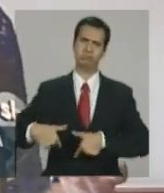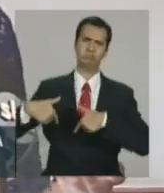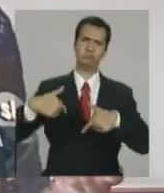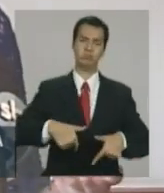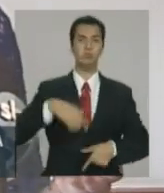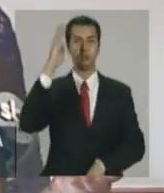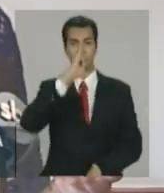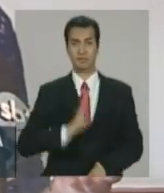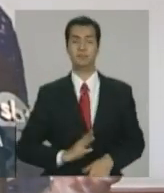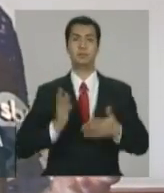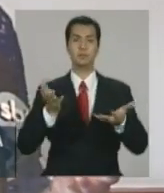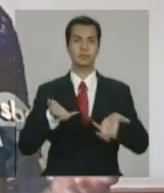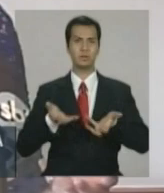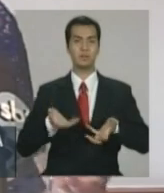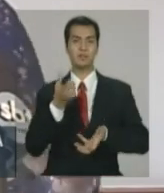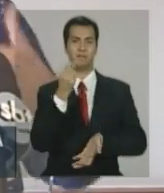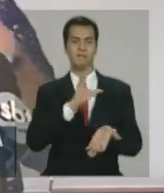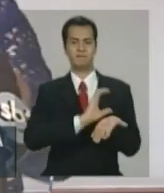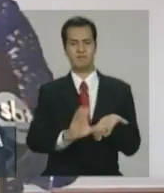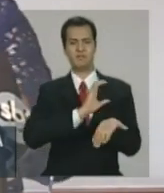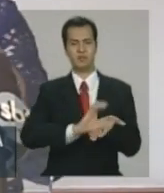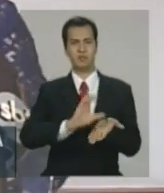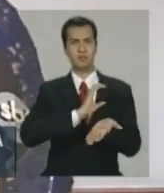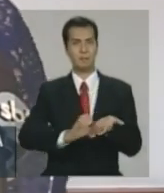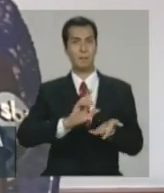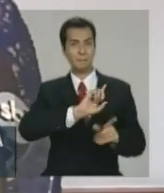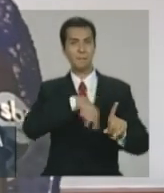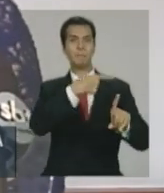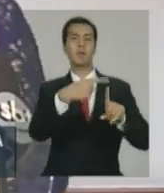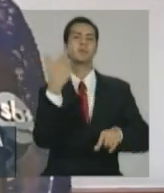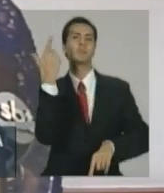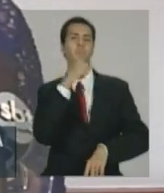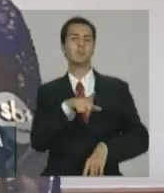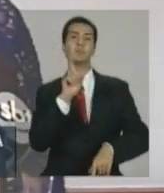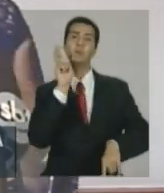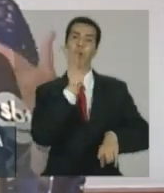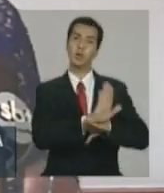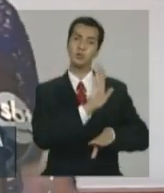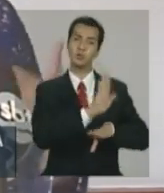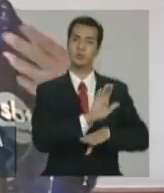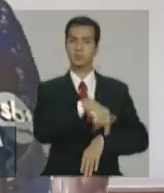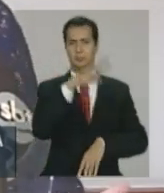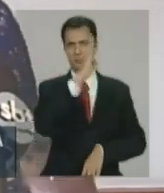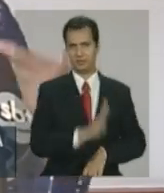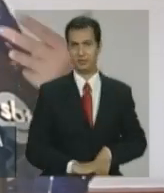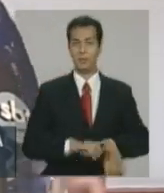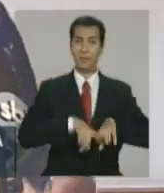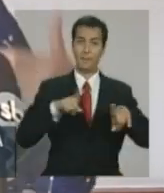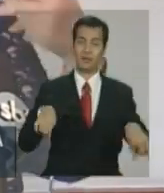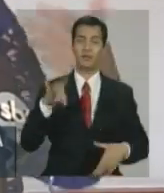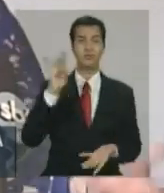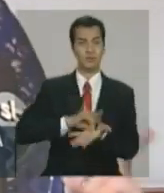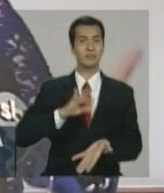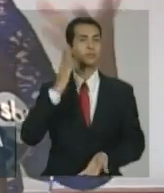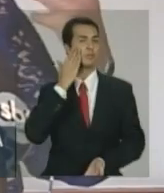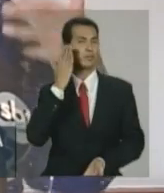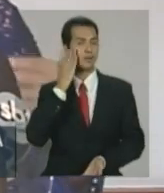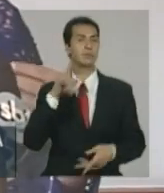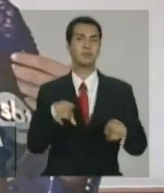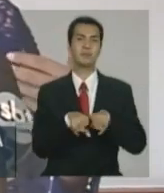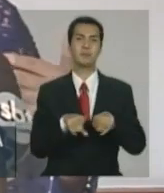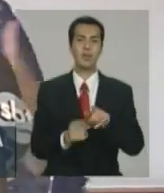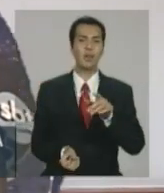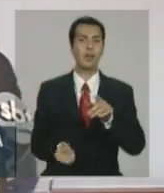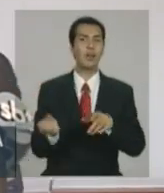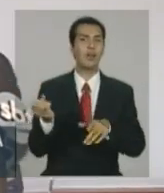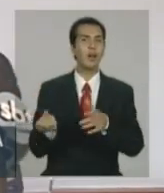Brasil aumentar a sua taxa de investimento? Para o bem do Brasil, mas, obviamente, isso vai produzir efeitos positivos